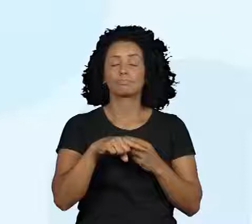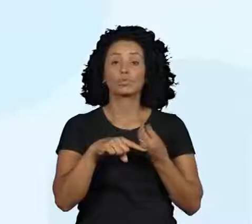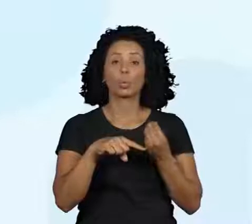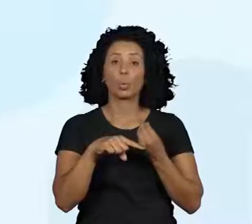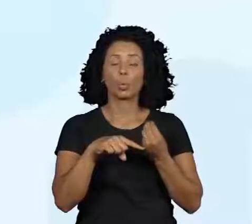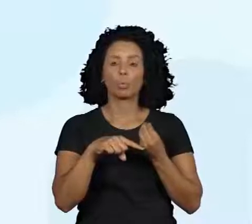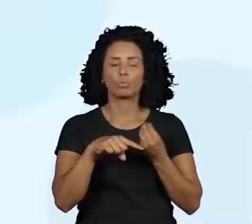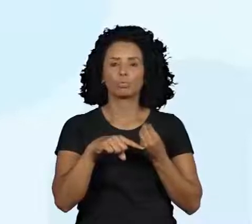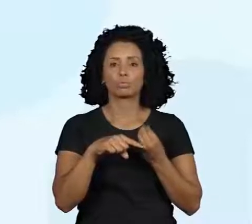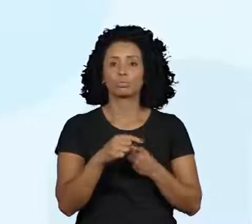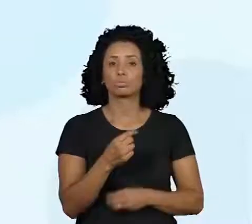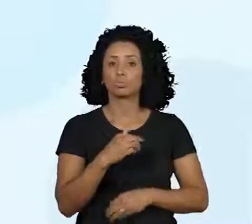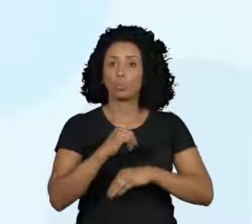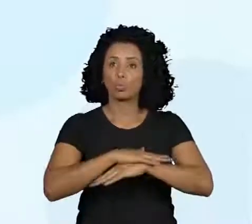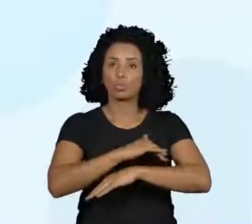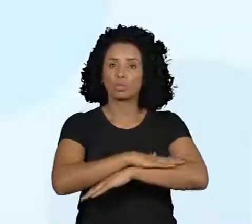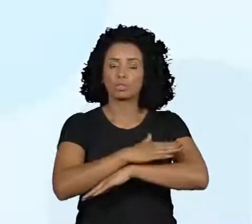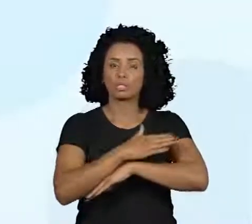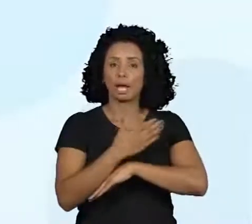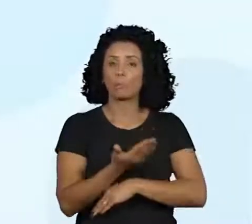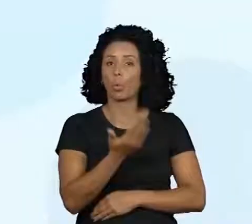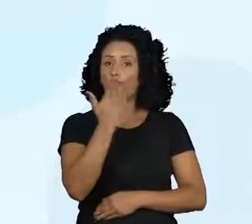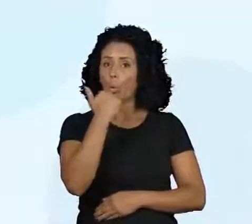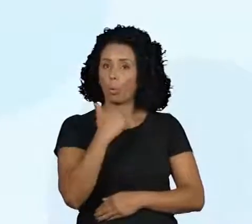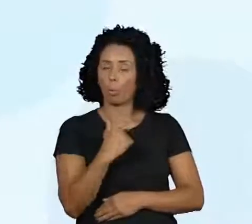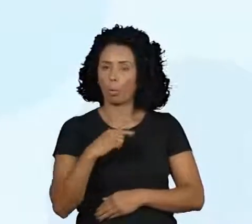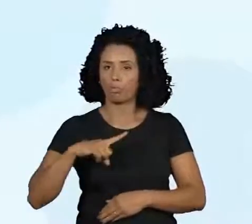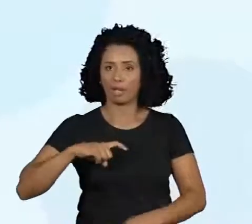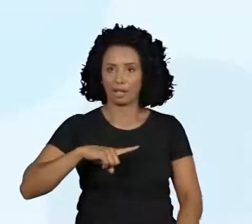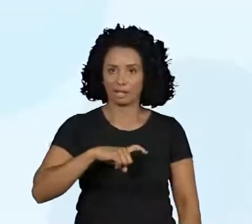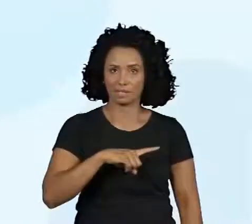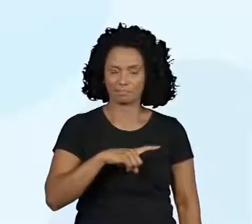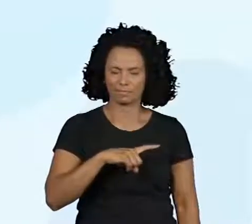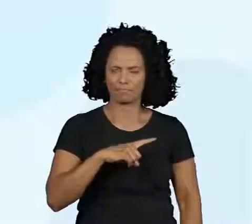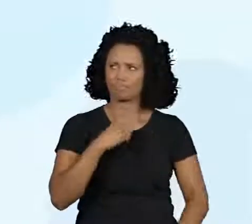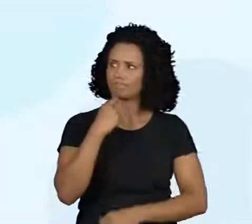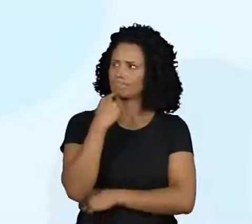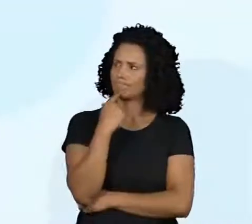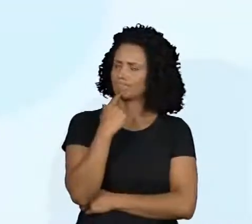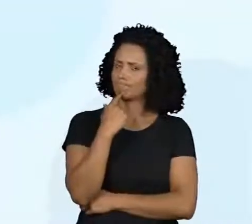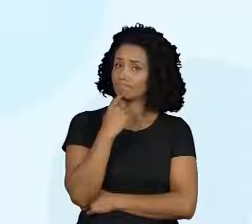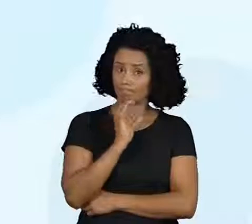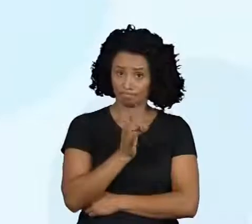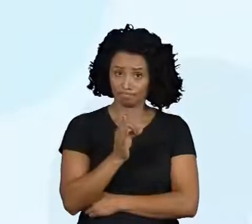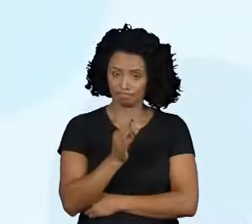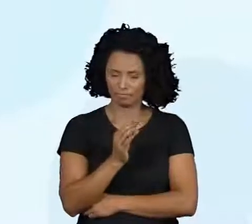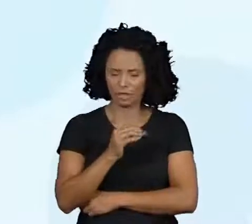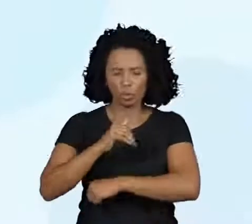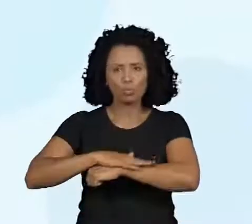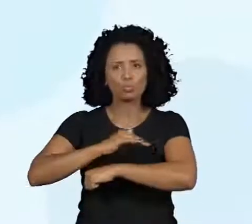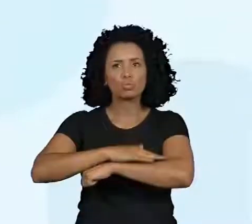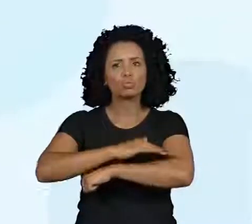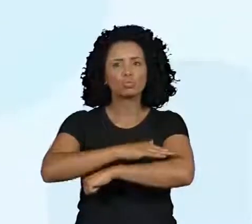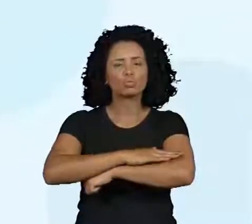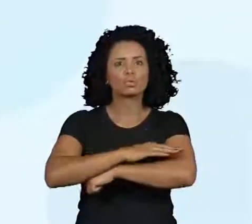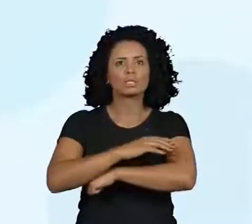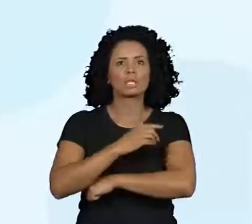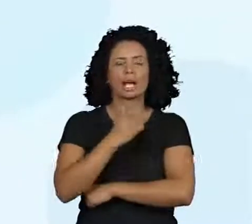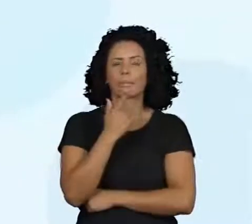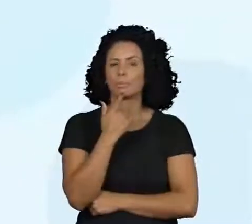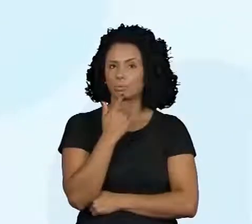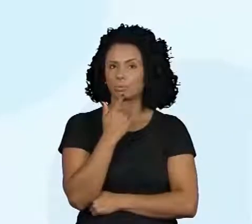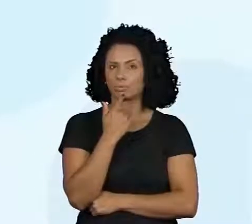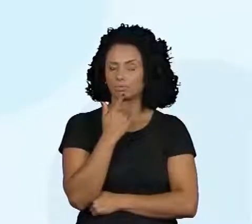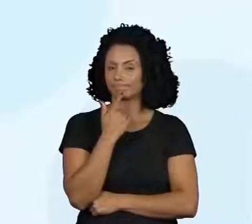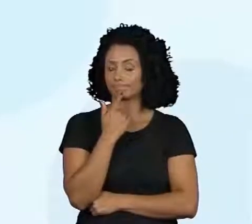o sapo, olha lá. E o sapo serve de alimento